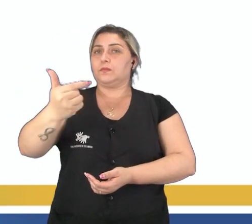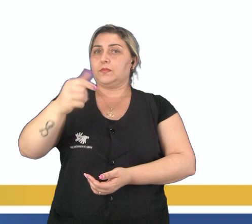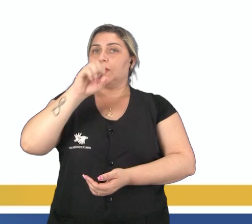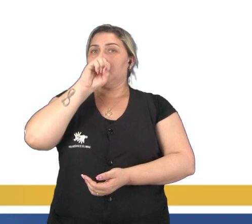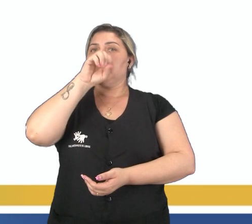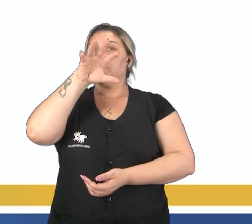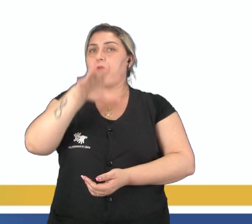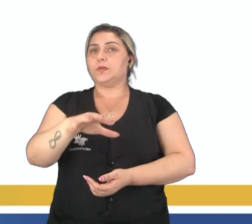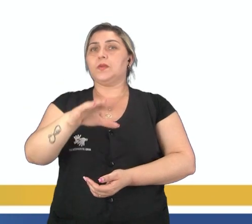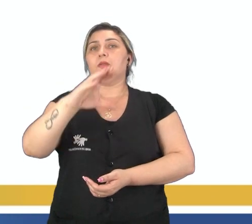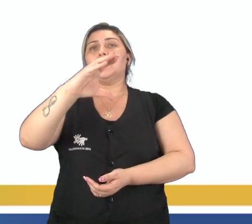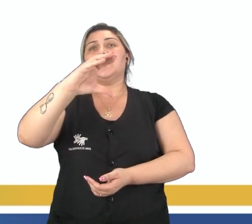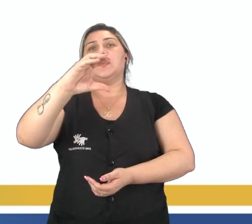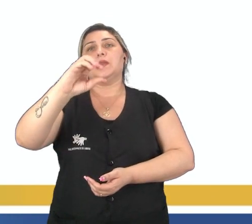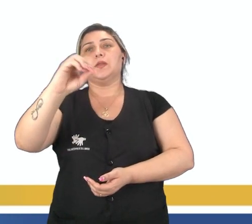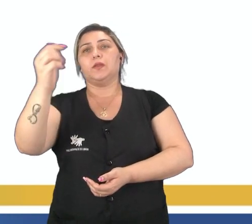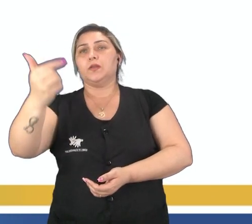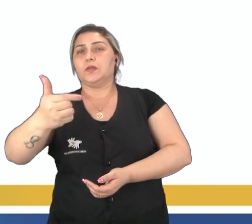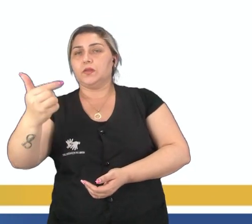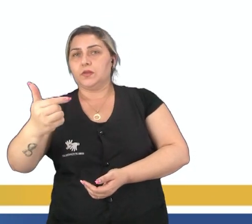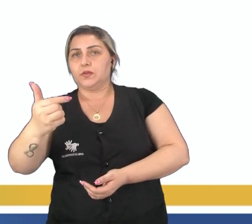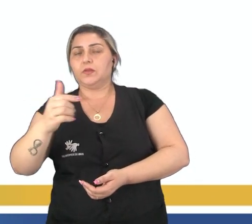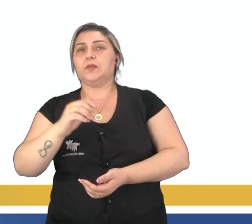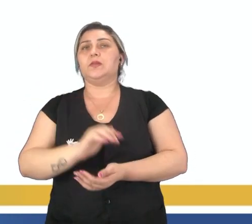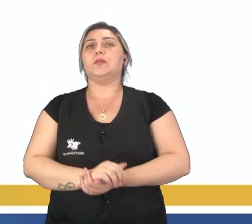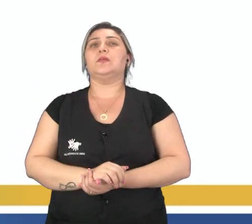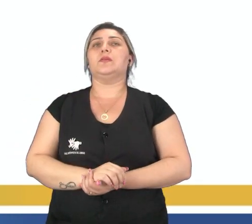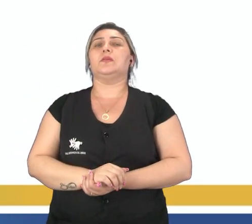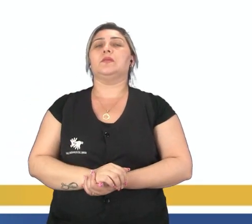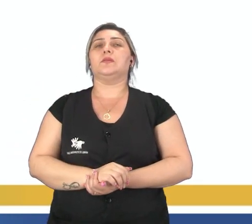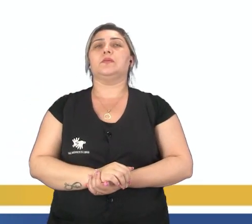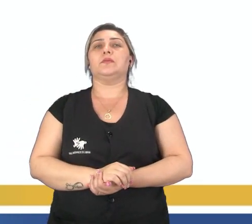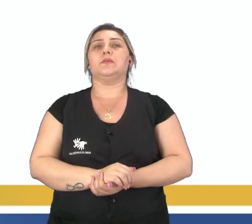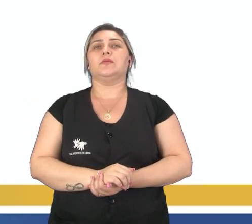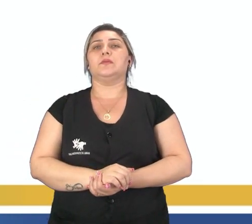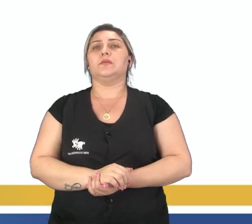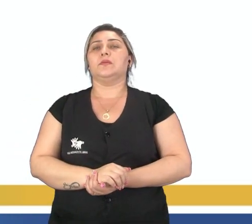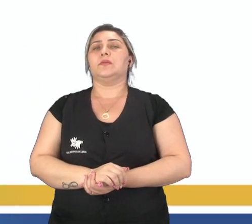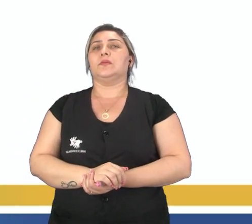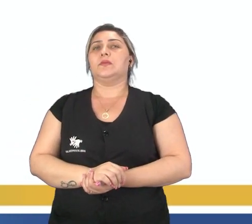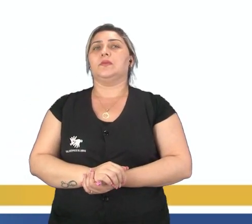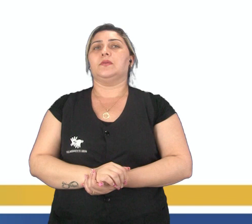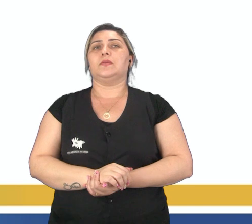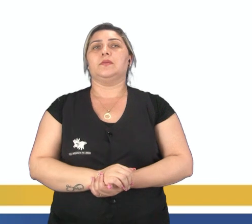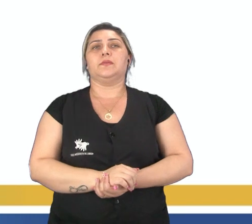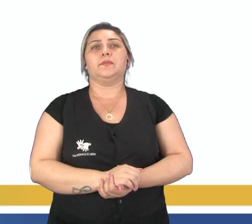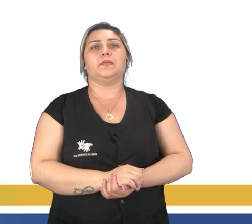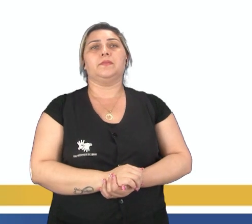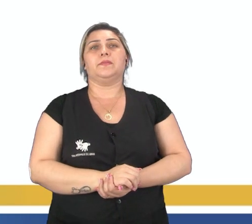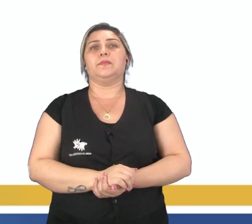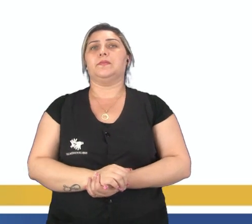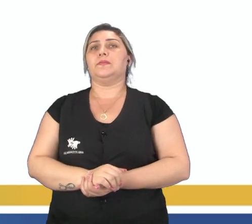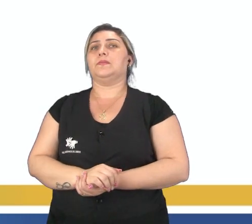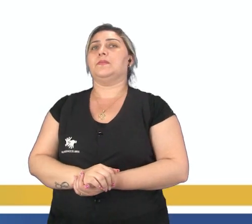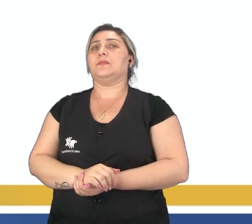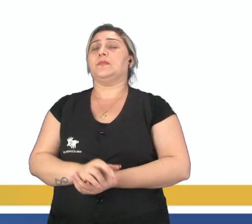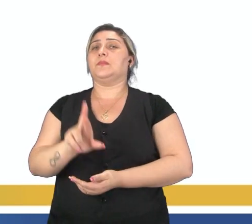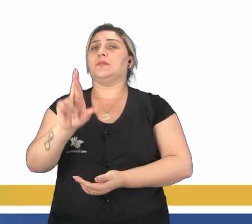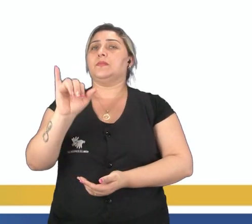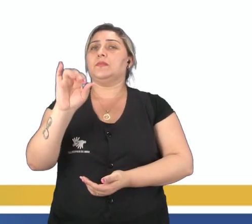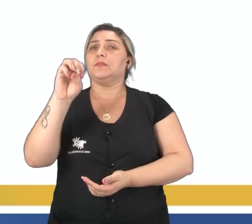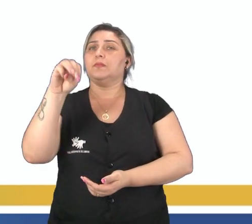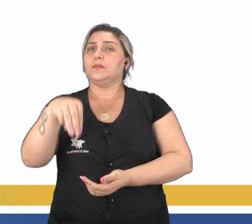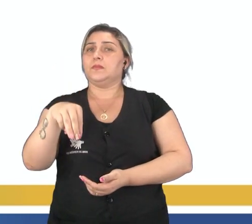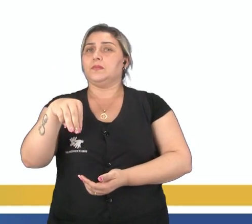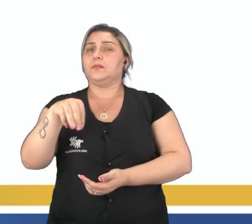mas liberamos o gás carbônico. Quem faz esse processo de troca? O pulmão, que a gente pode chamar de hematose. E o próximo